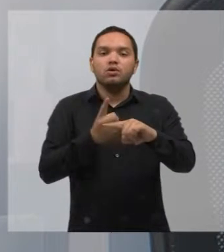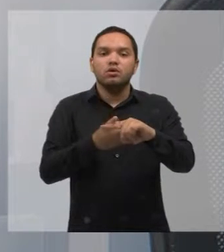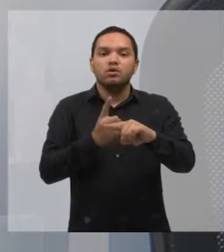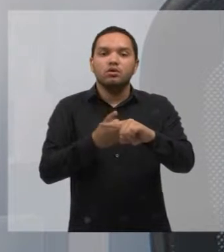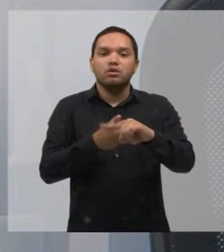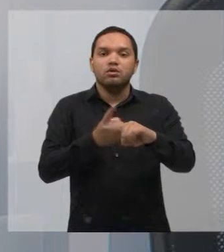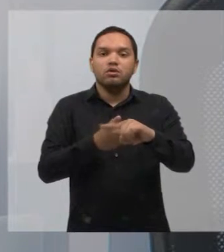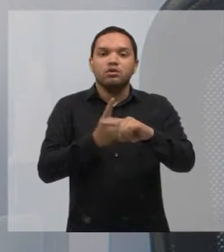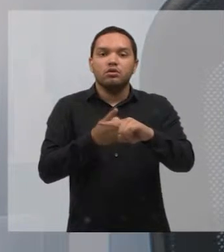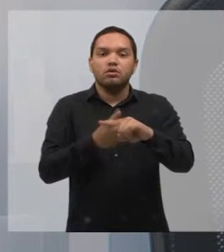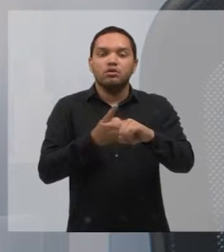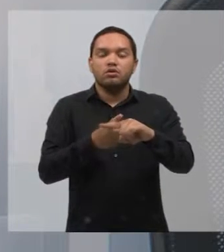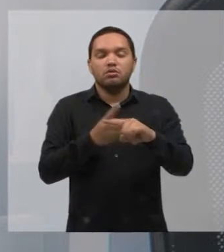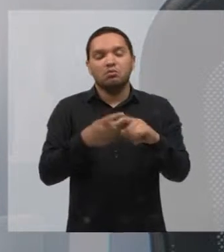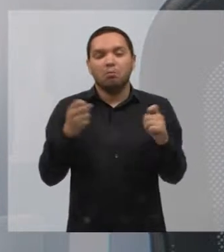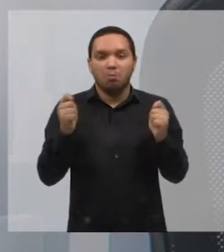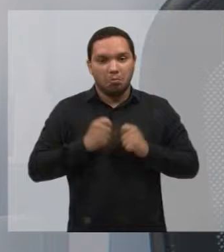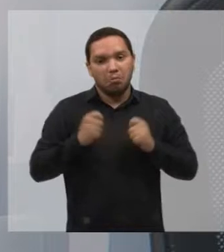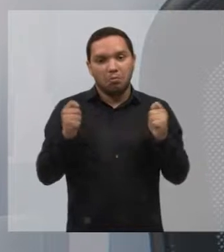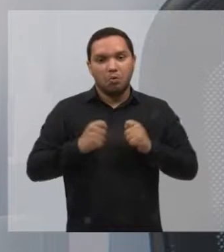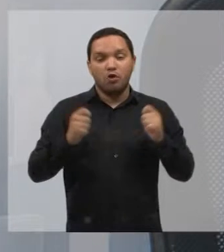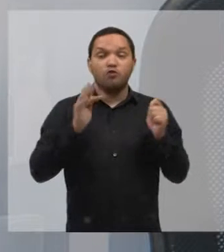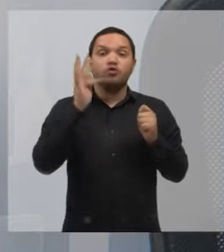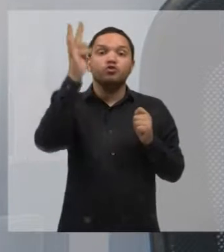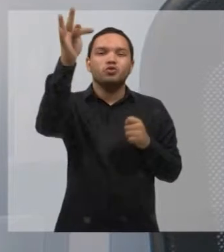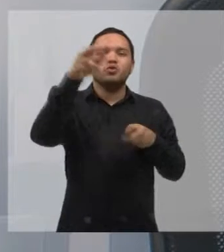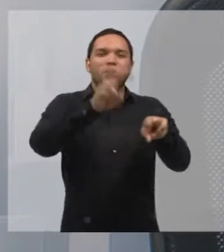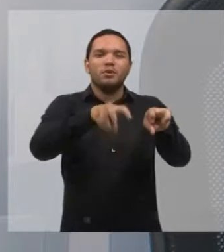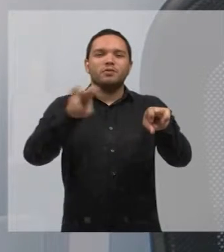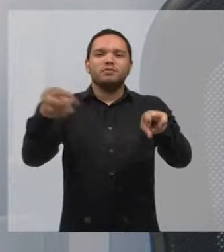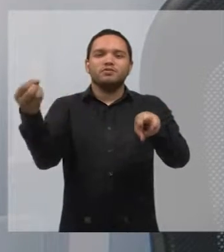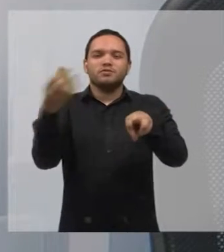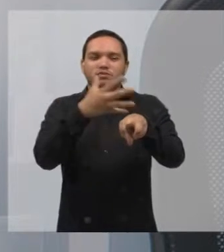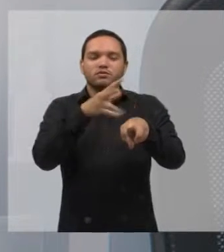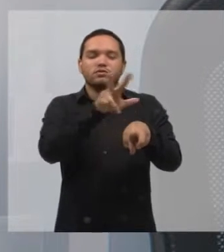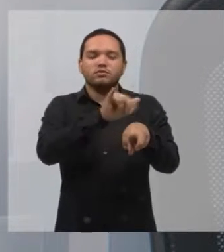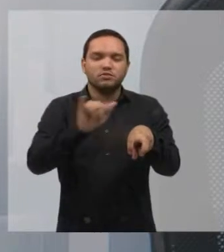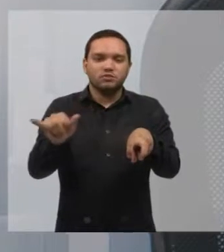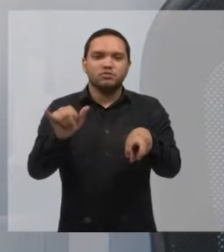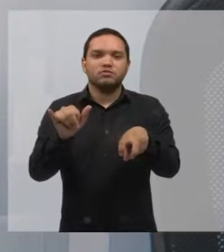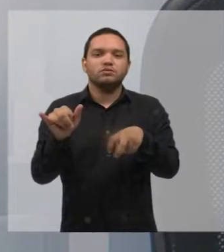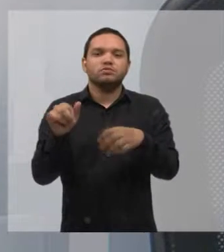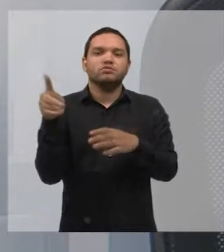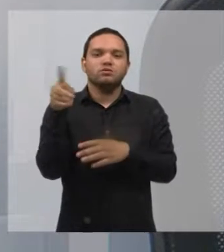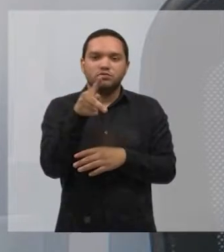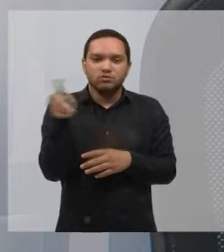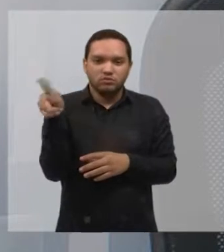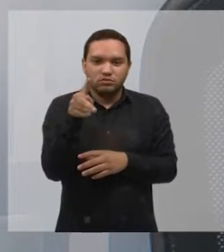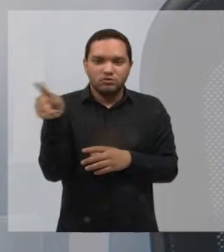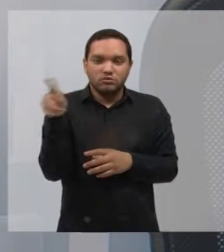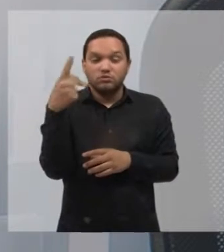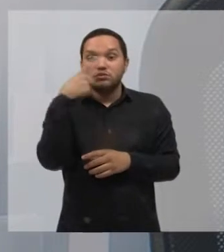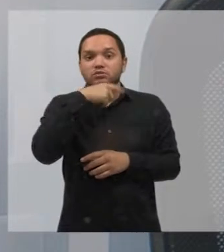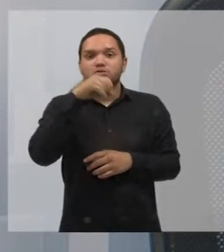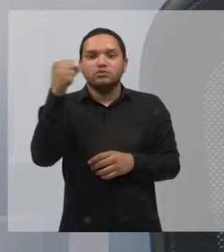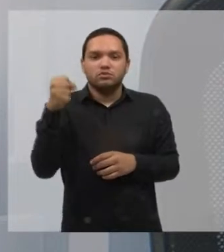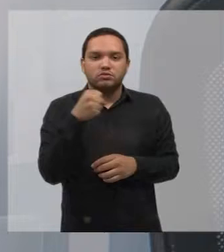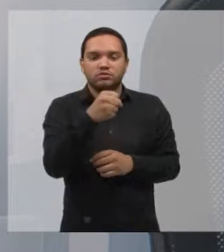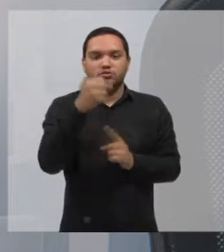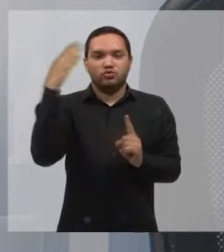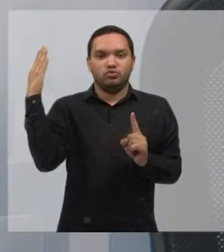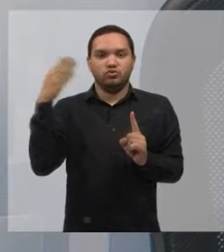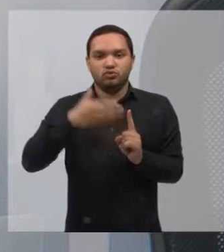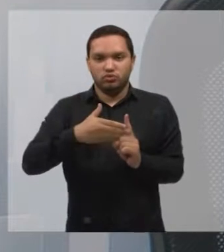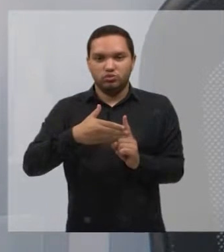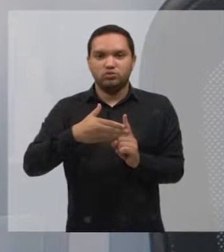que provavelmente a próxima mesa ela já virá com um presidente indicado